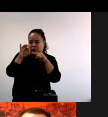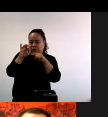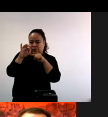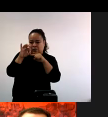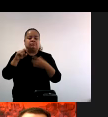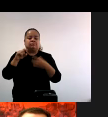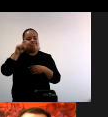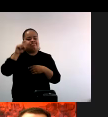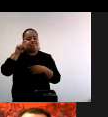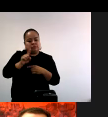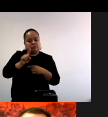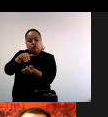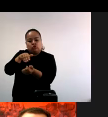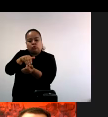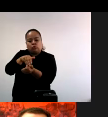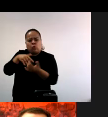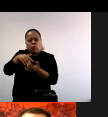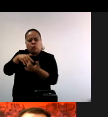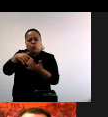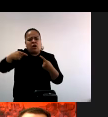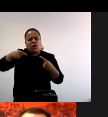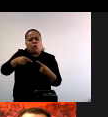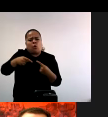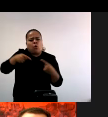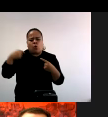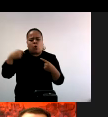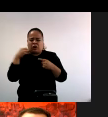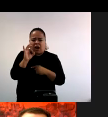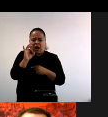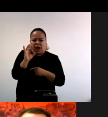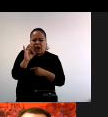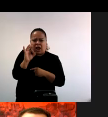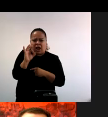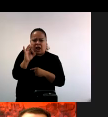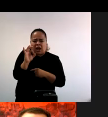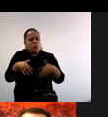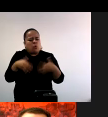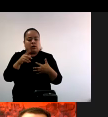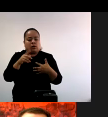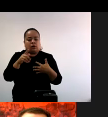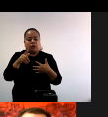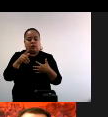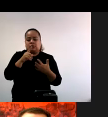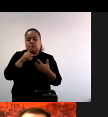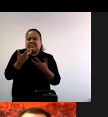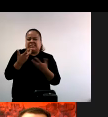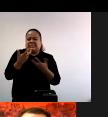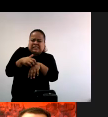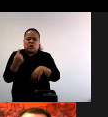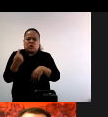mais foram ao hospital e necessitaram medicina para a dor. Quando as lesões aparecem